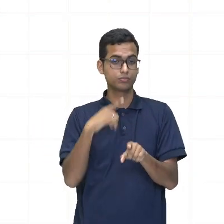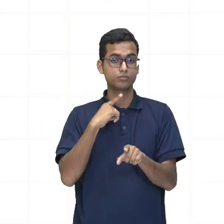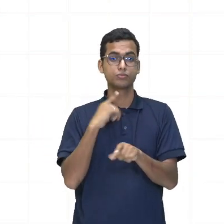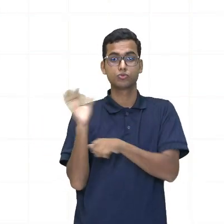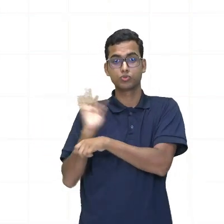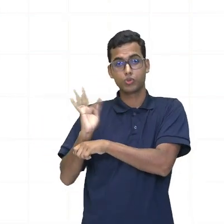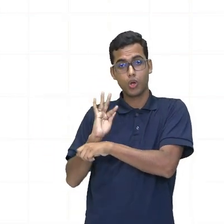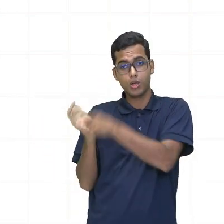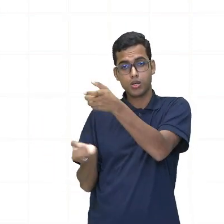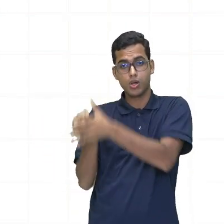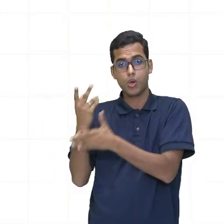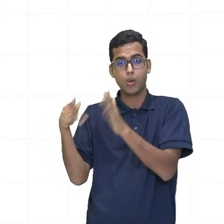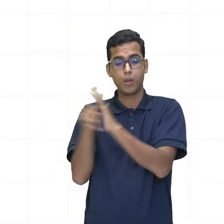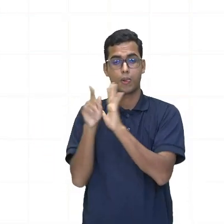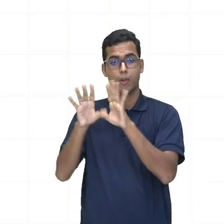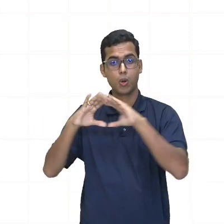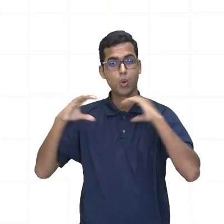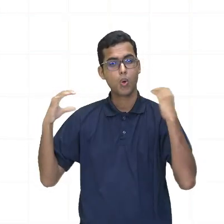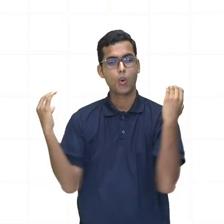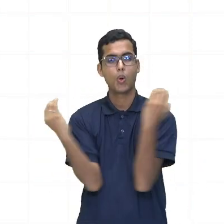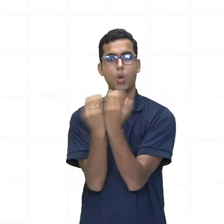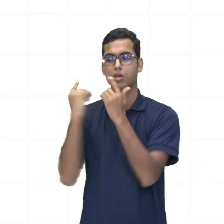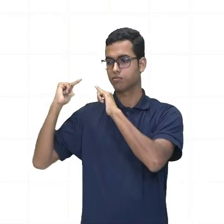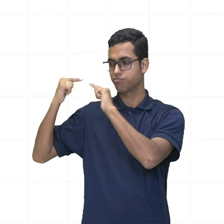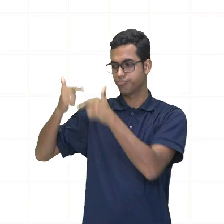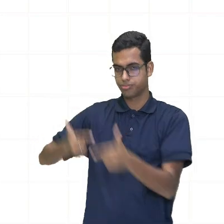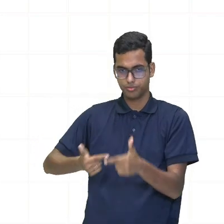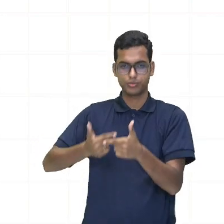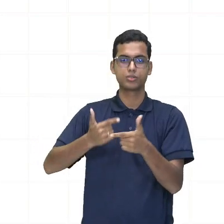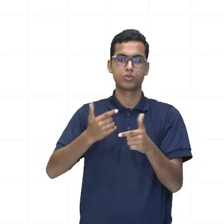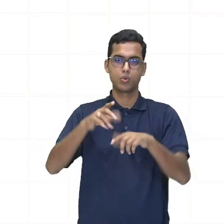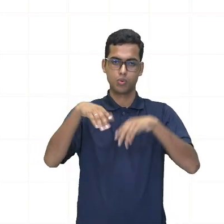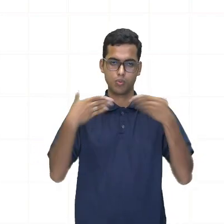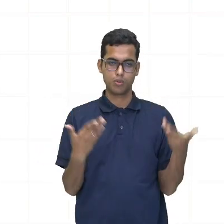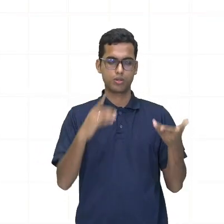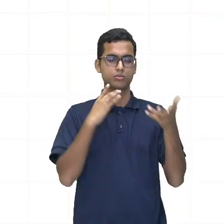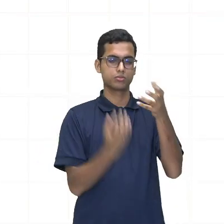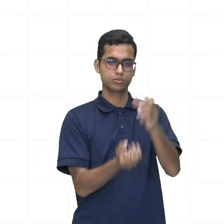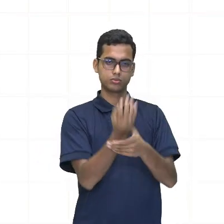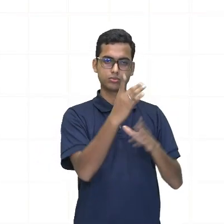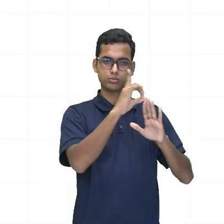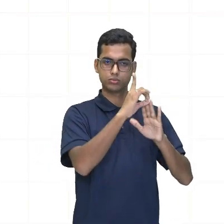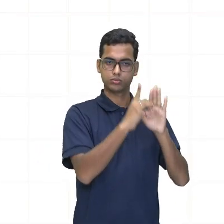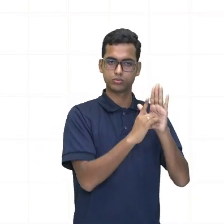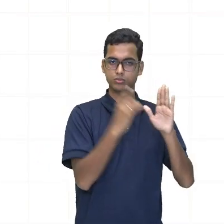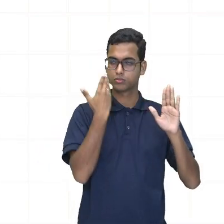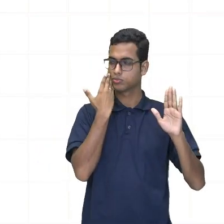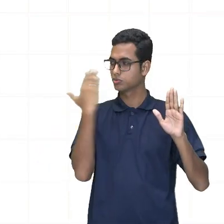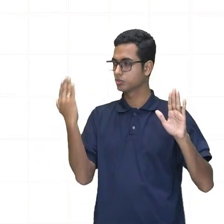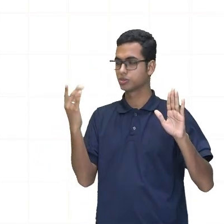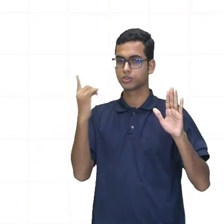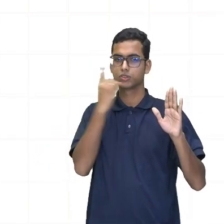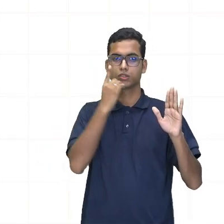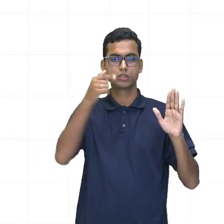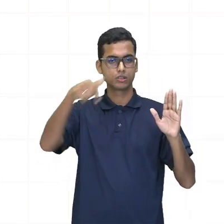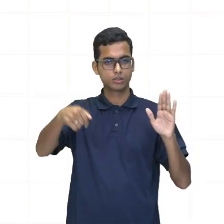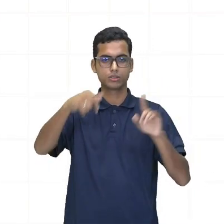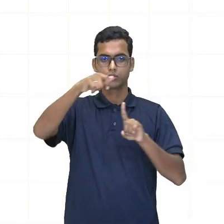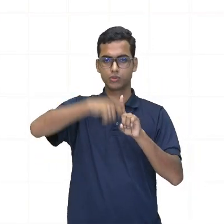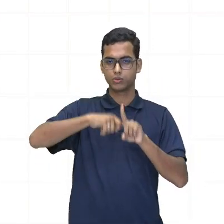das comunidades tradicionais a partir deste decreto, instituído em 7 de fevereiro de 2007.